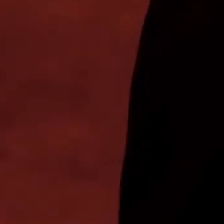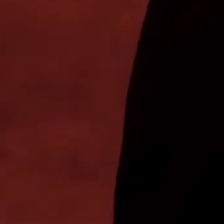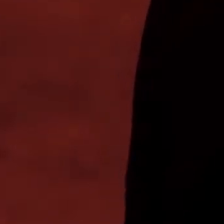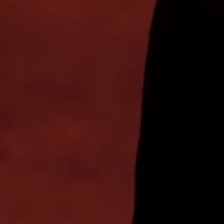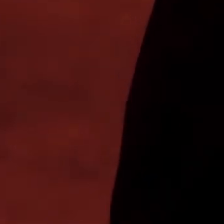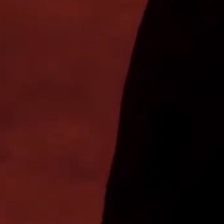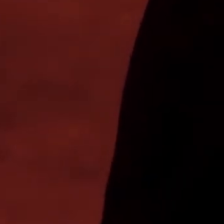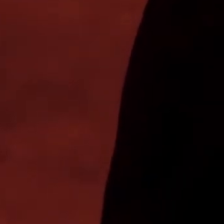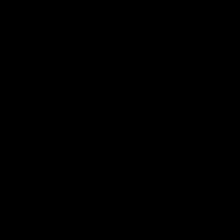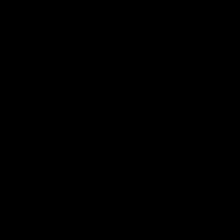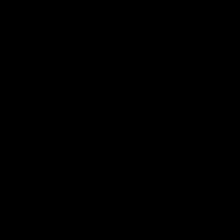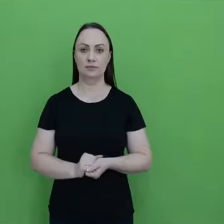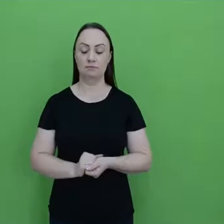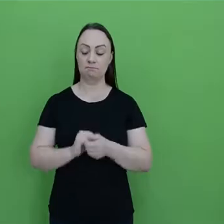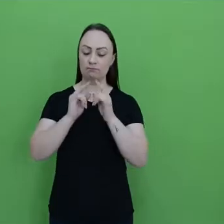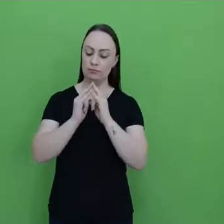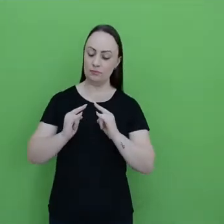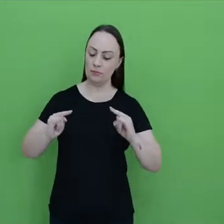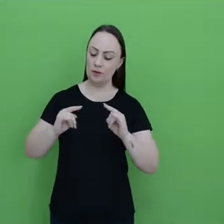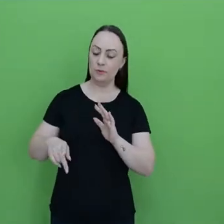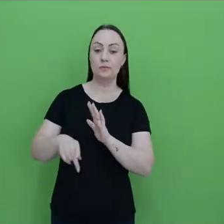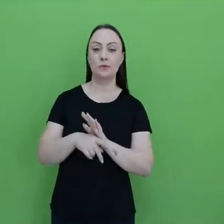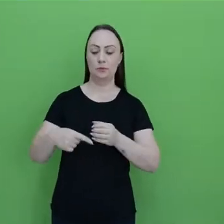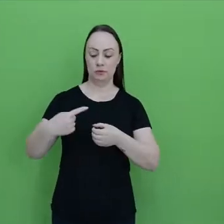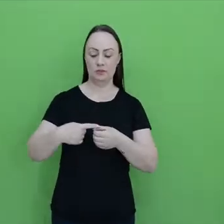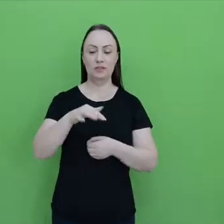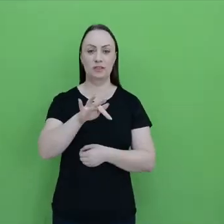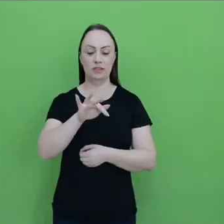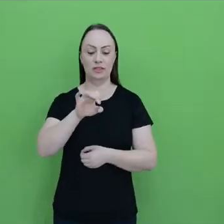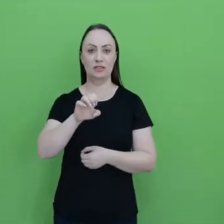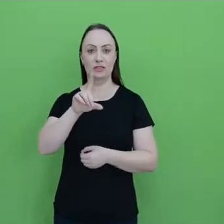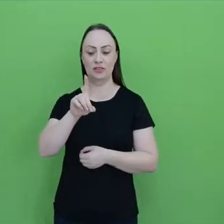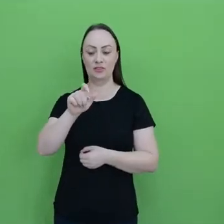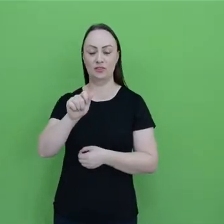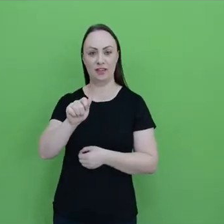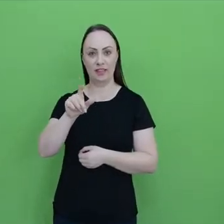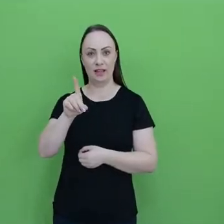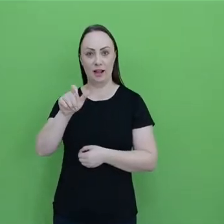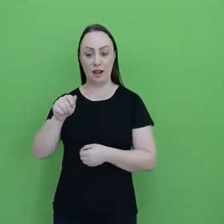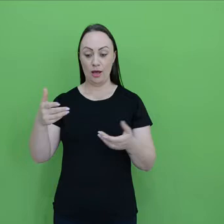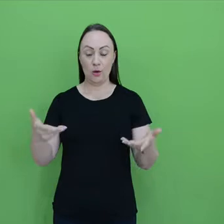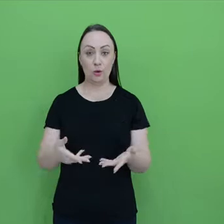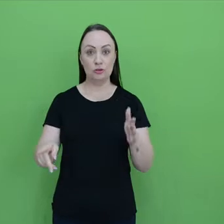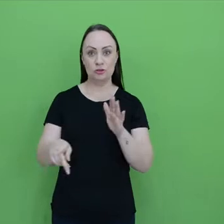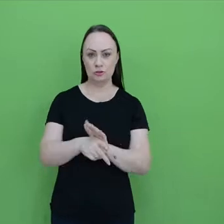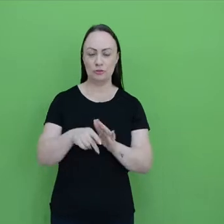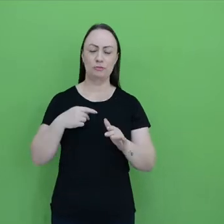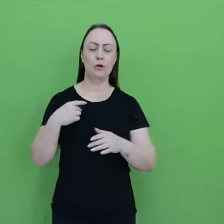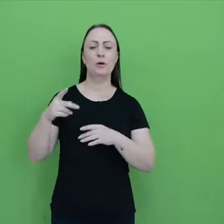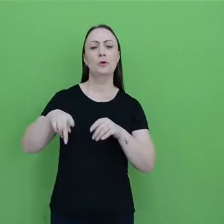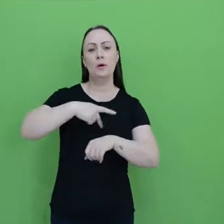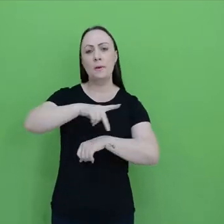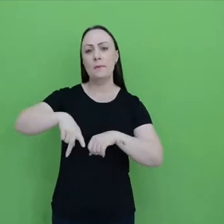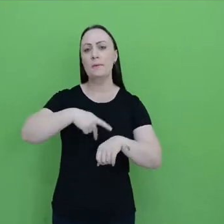Liesa está na tela, da cintura para cima. No acampamento da cidade de Fedala, onde hoje fica o Marrocos, viveu há